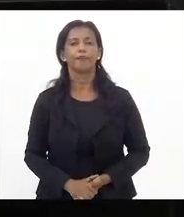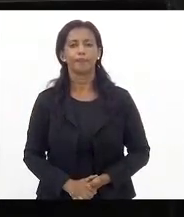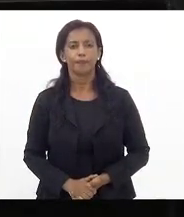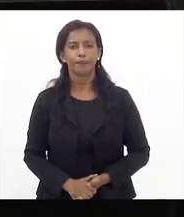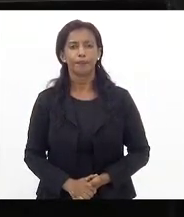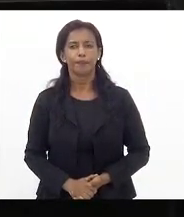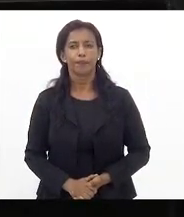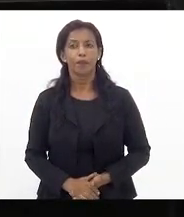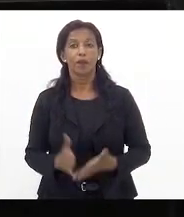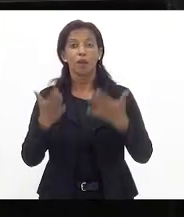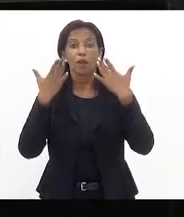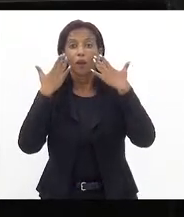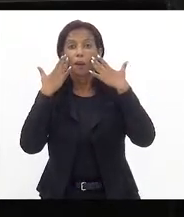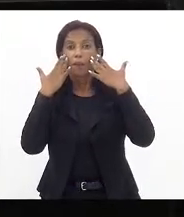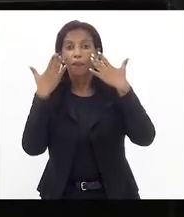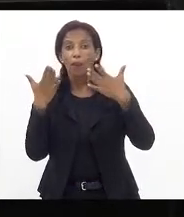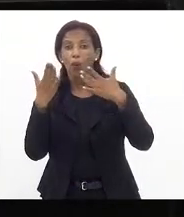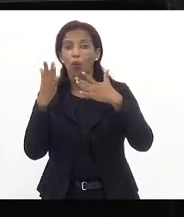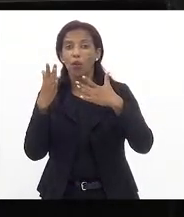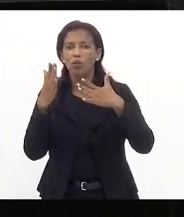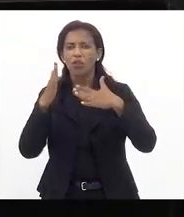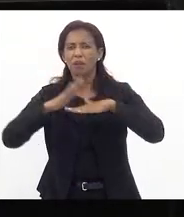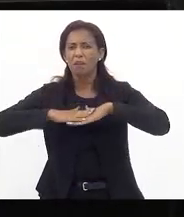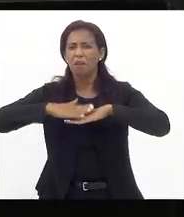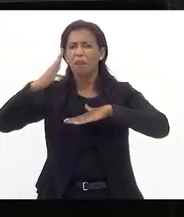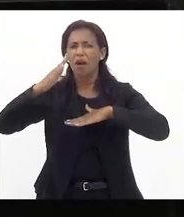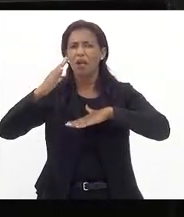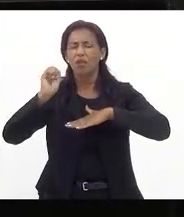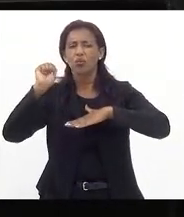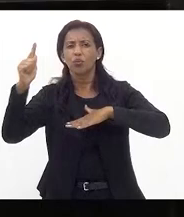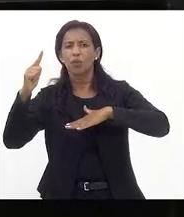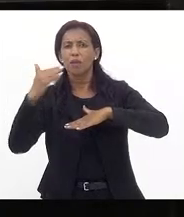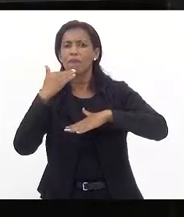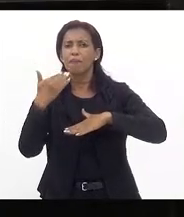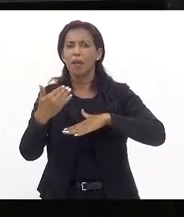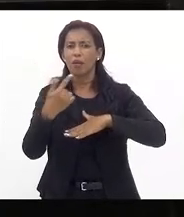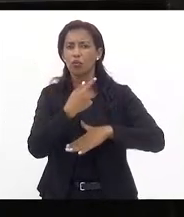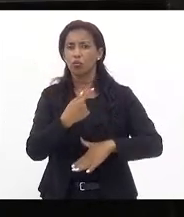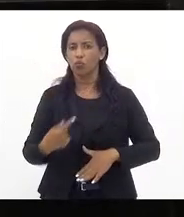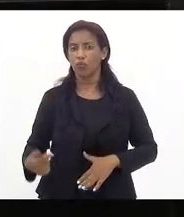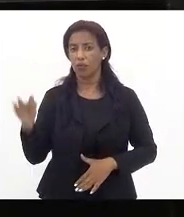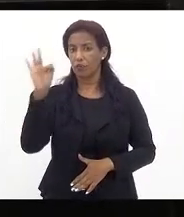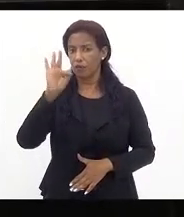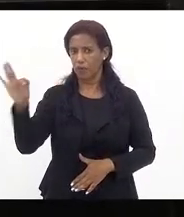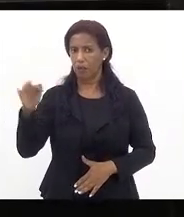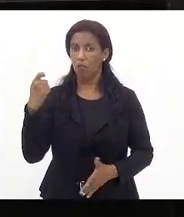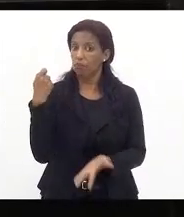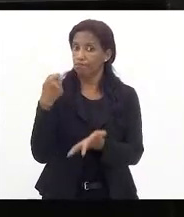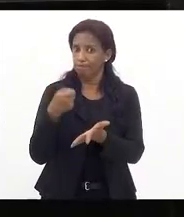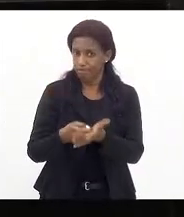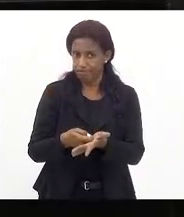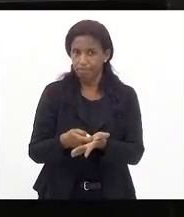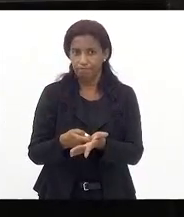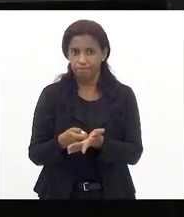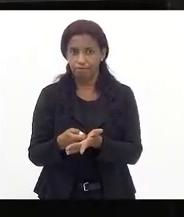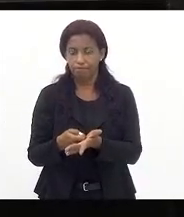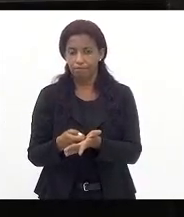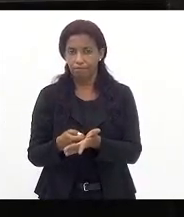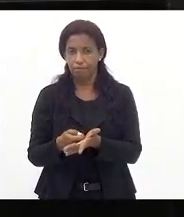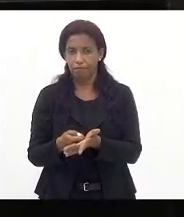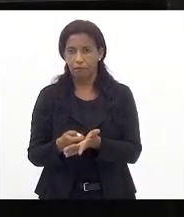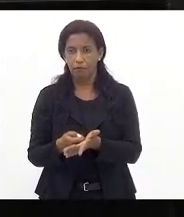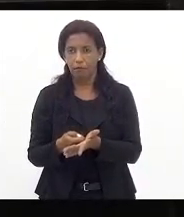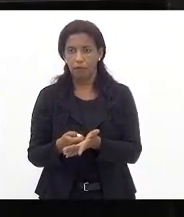à luz do que pede o governo federal, duro, não divirjo do que